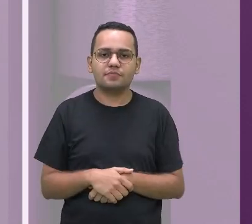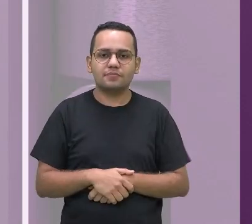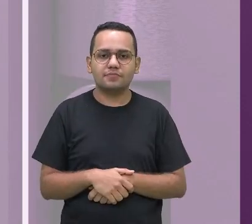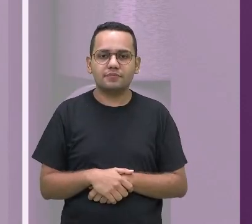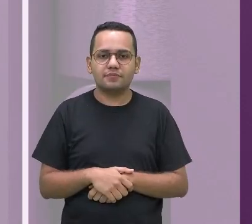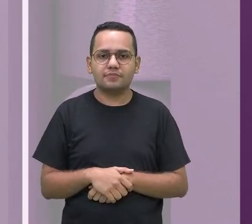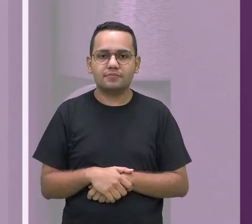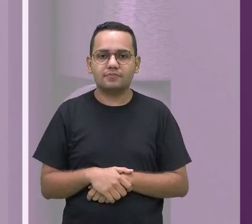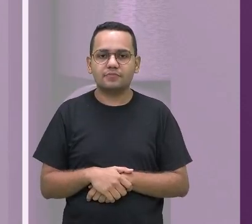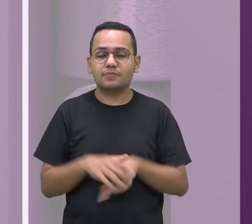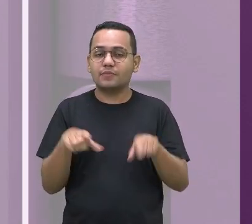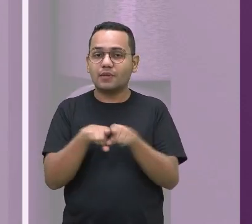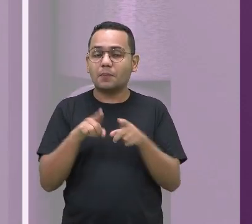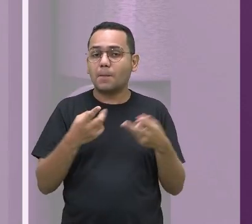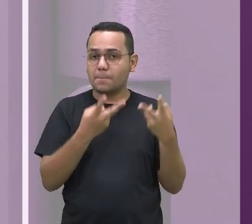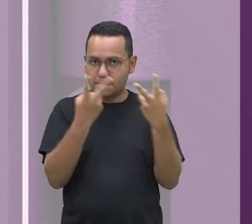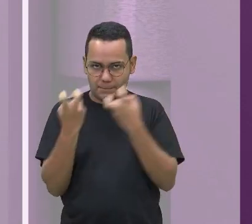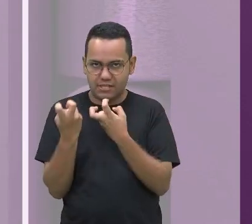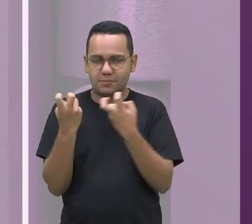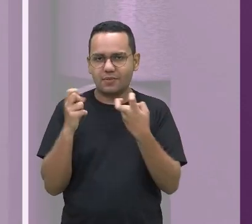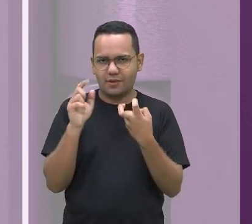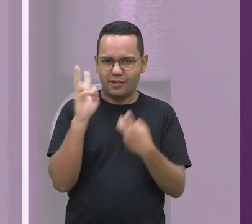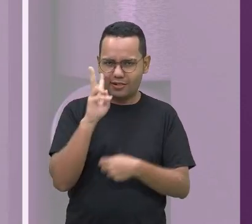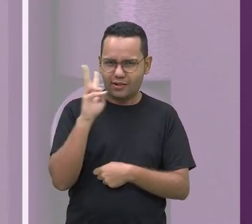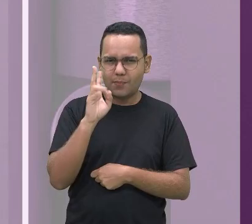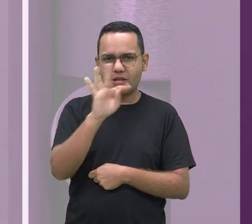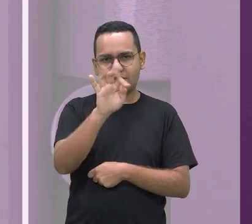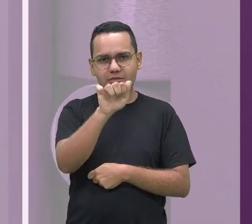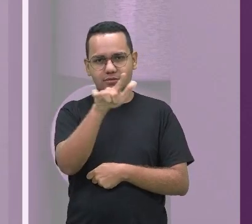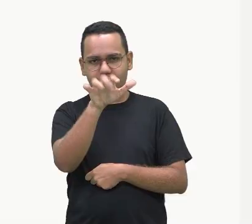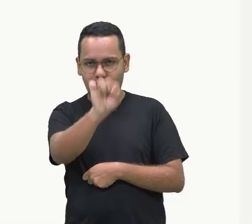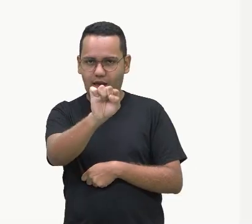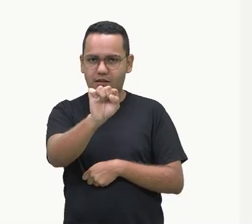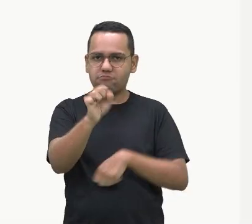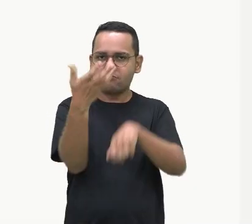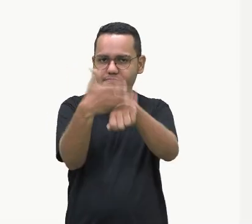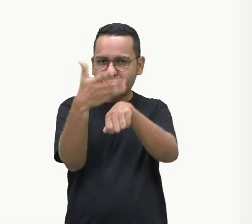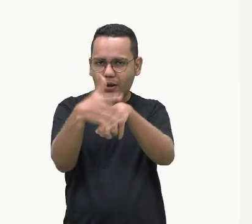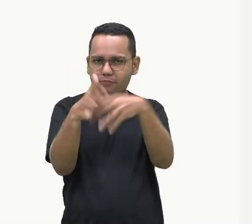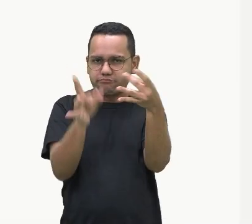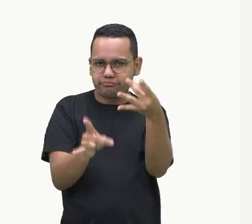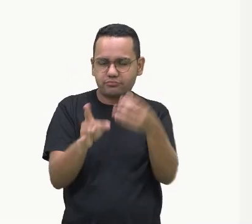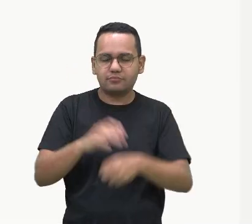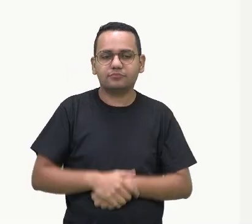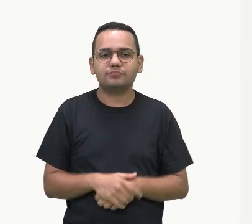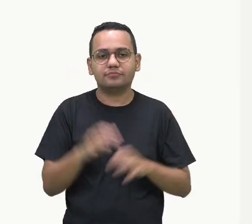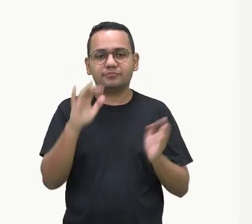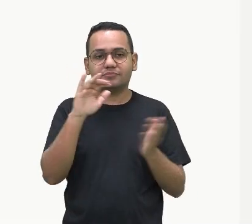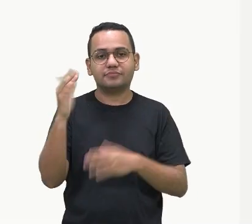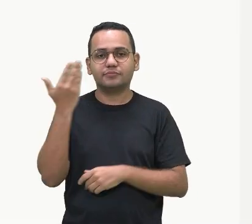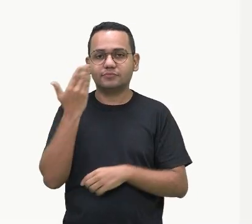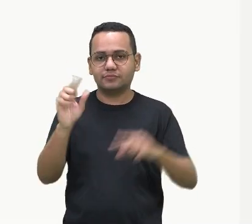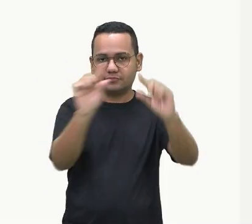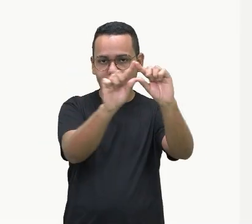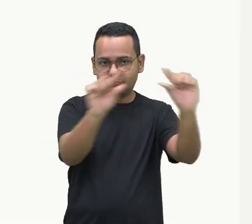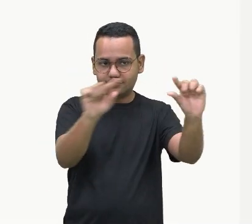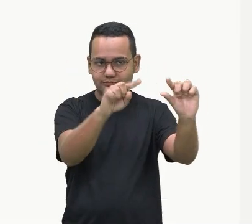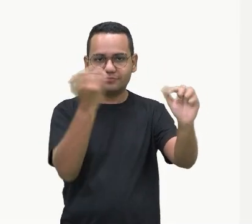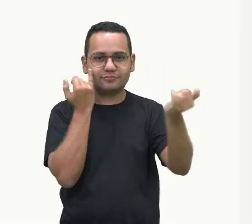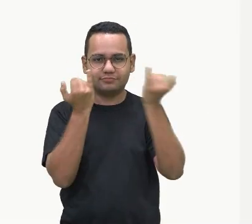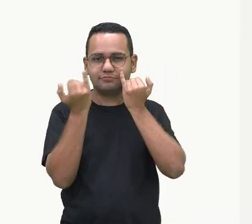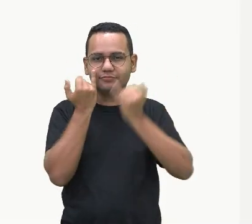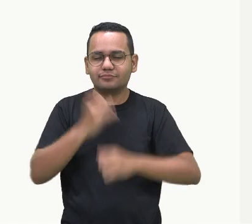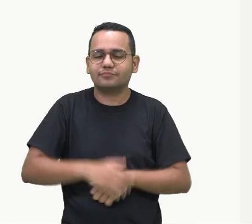do nosso Teorema de Tales. Então, acompanha comigo na tela. Então aqui o nosso Teorema de Tales.